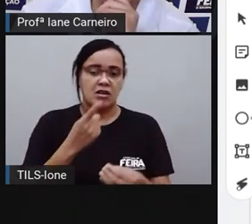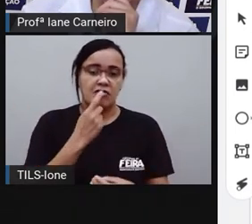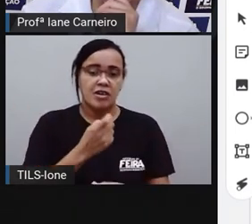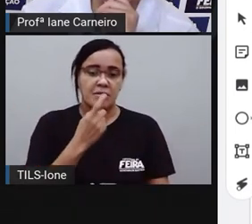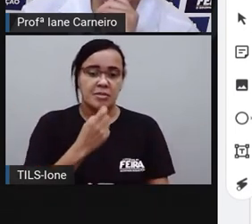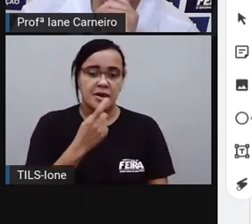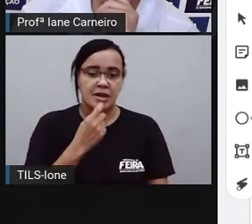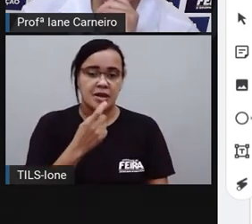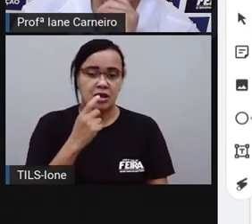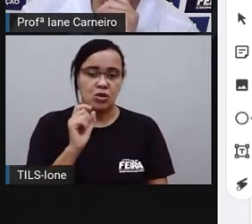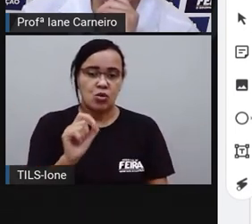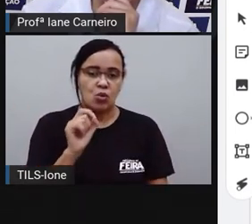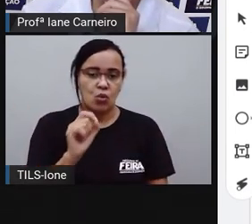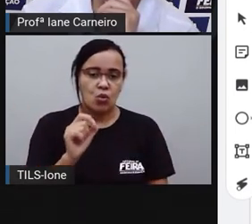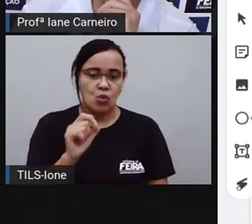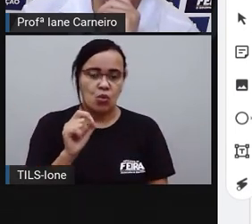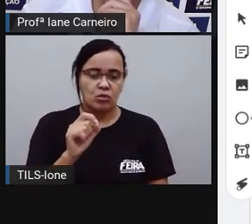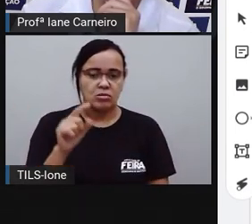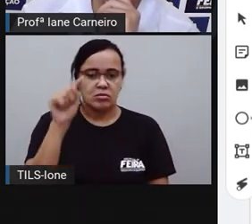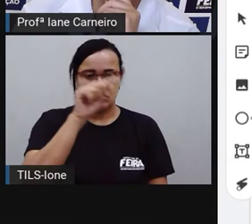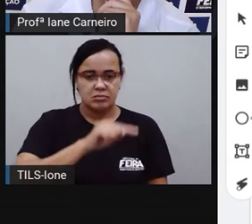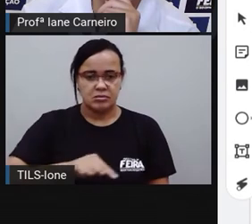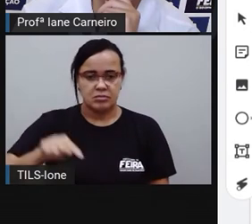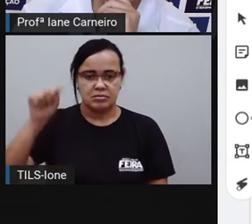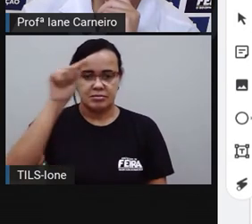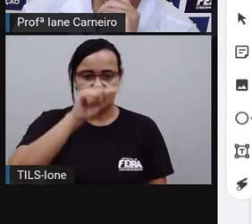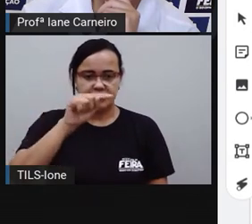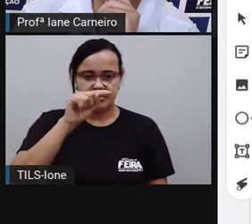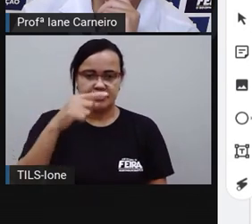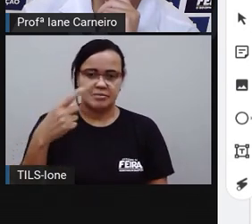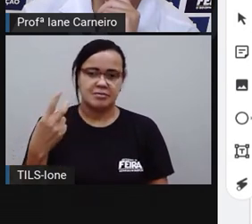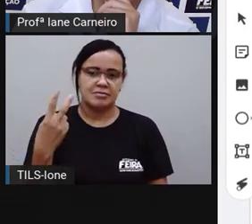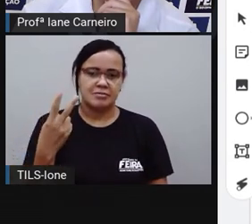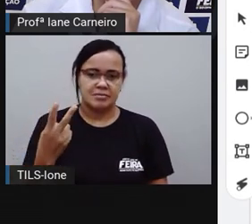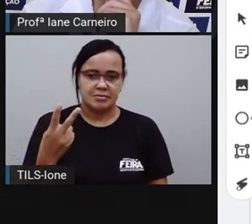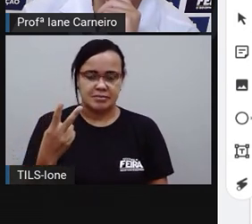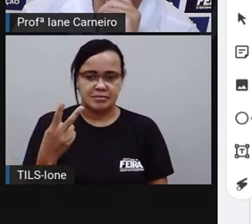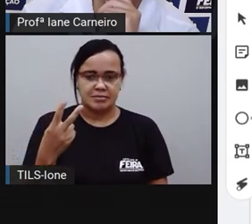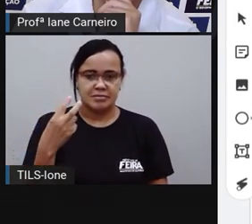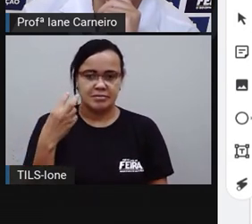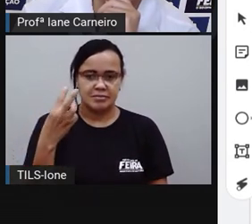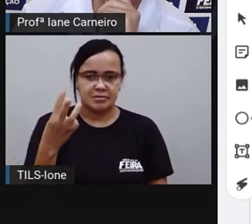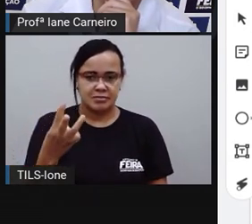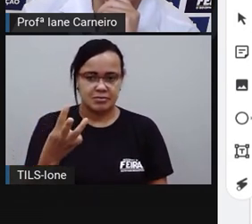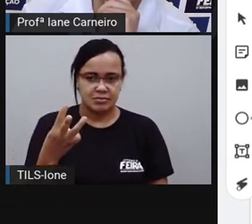pintar. Uma, duas, três,